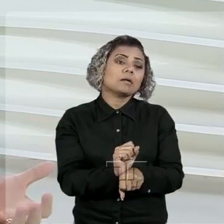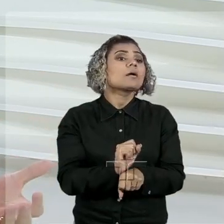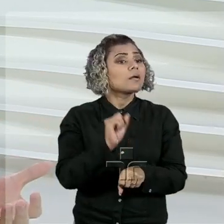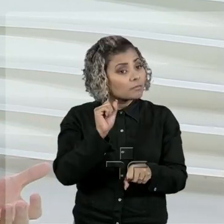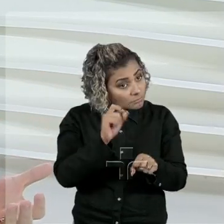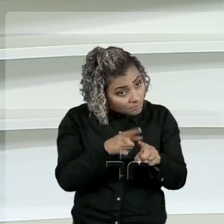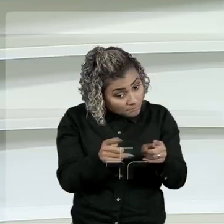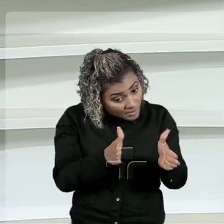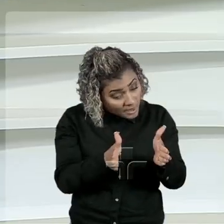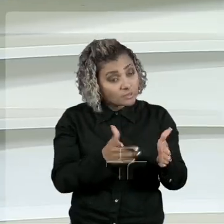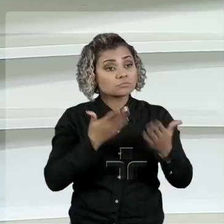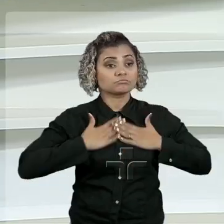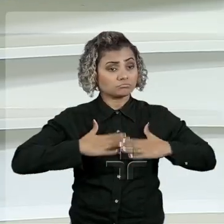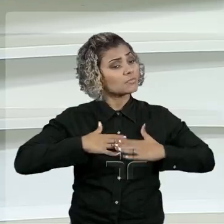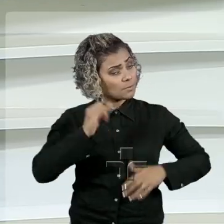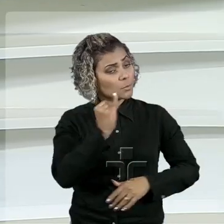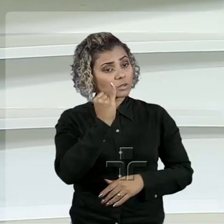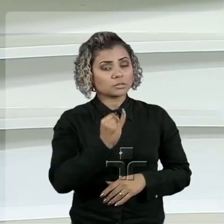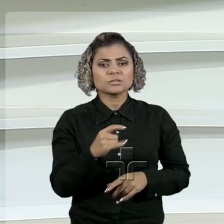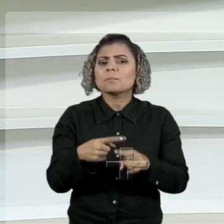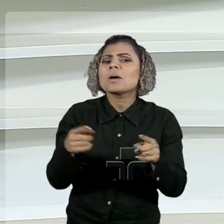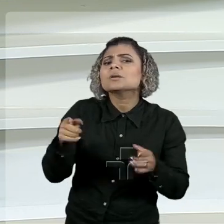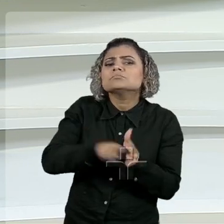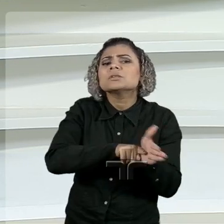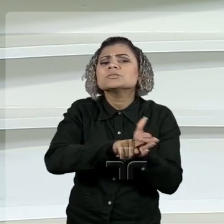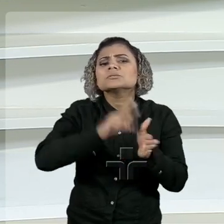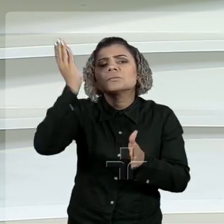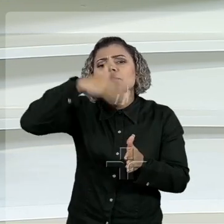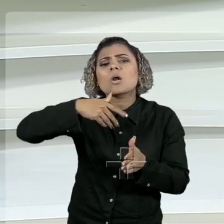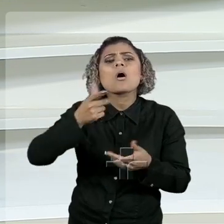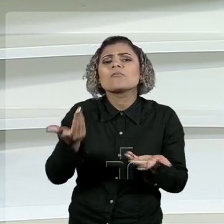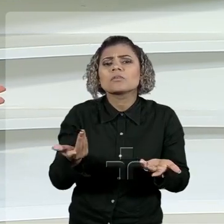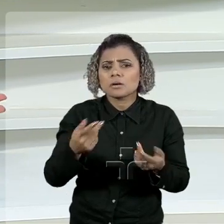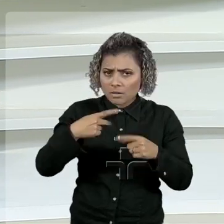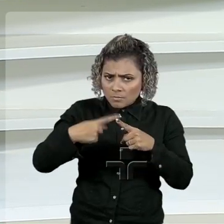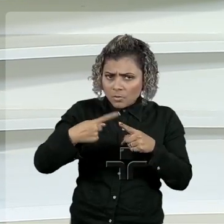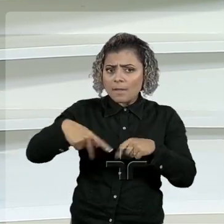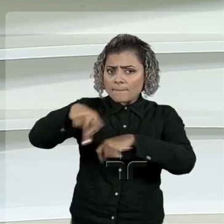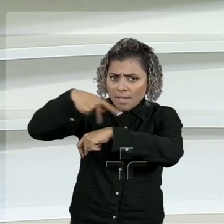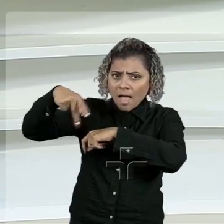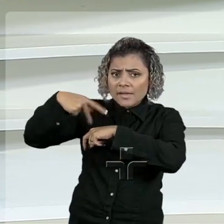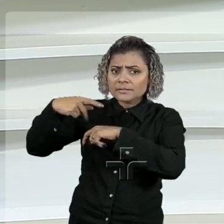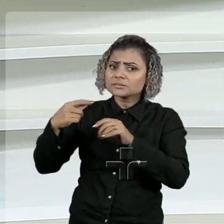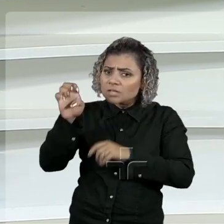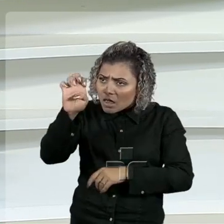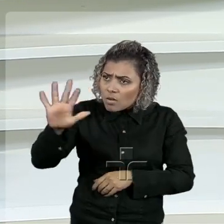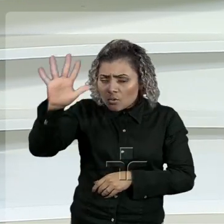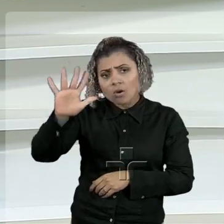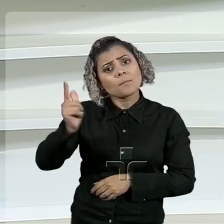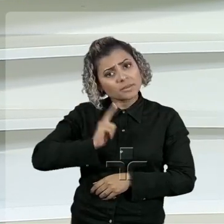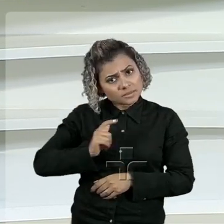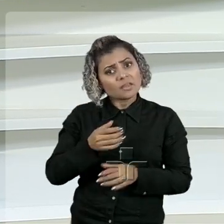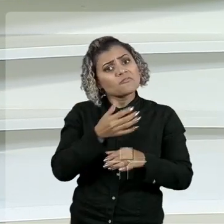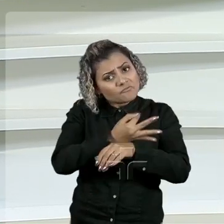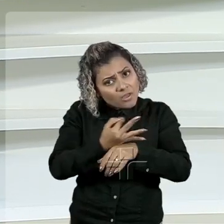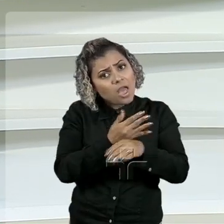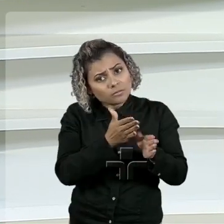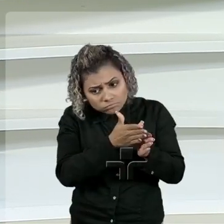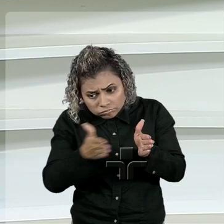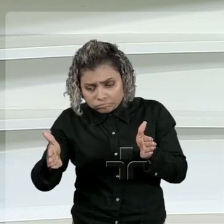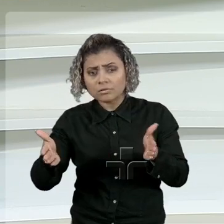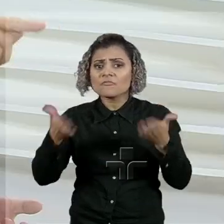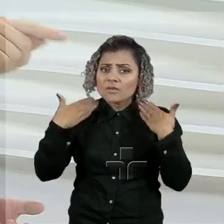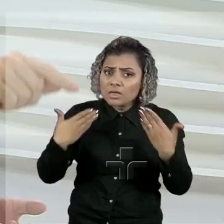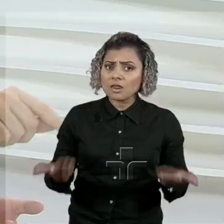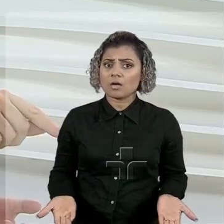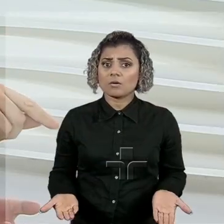estudos, secretário, que mostram isso? Quais estudos mostram que... Tem uma série de estudos. Muitos países europeus têm férias longas também no verão. Mas aí depende